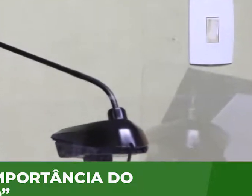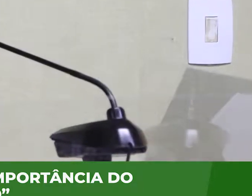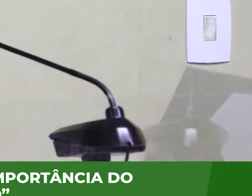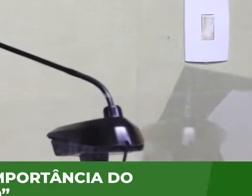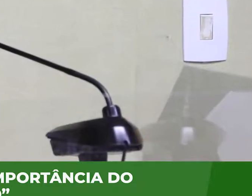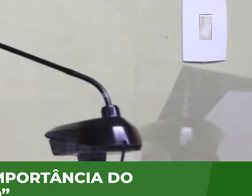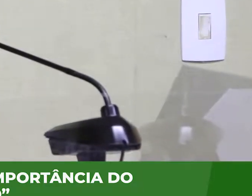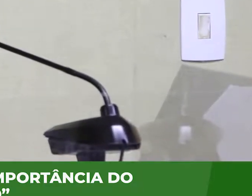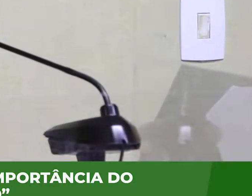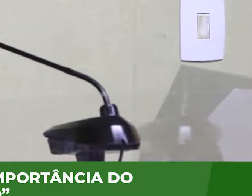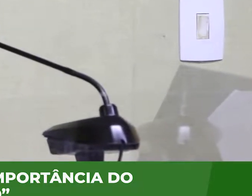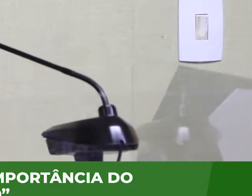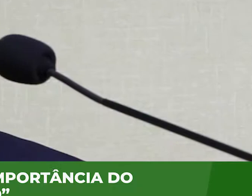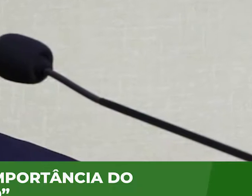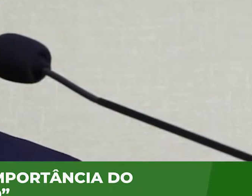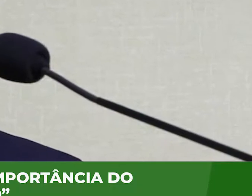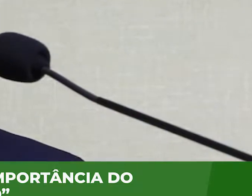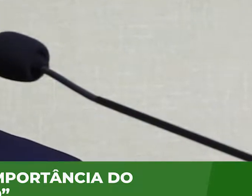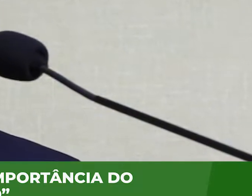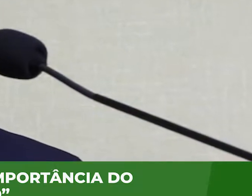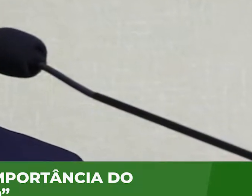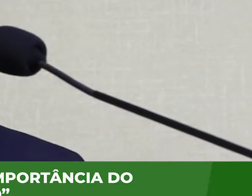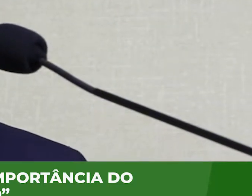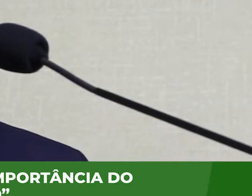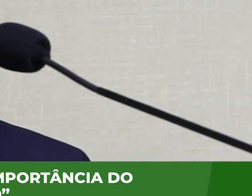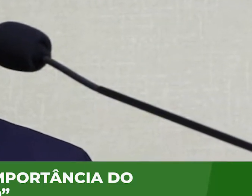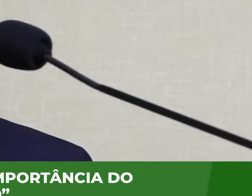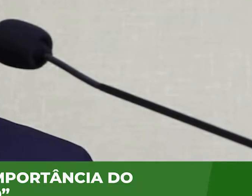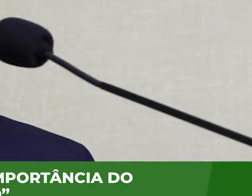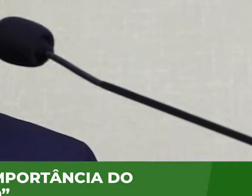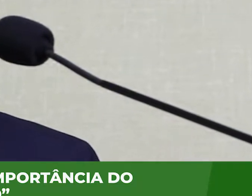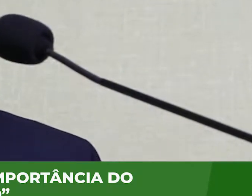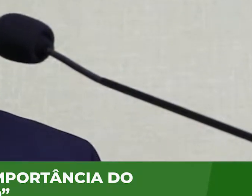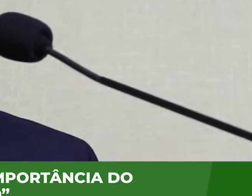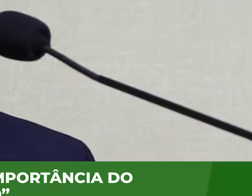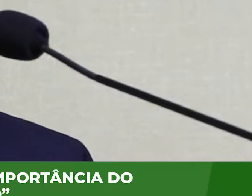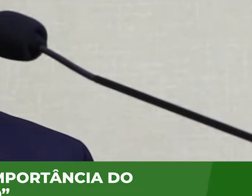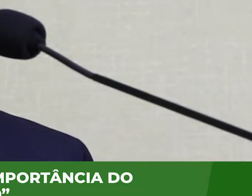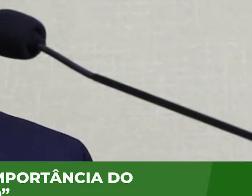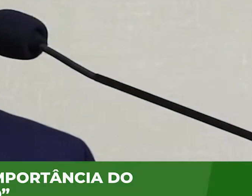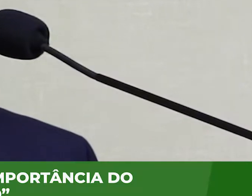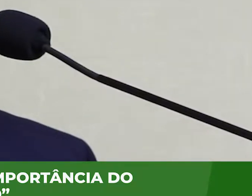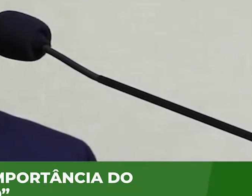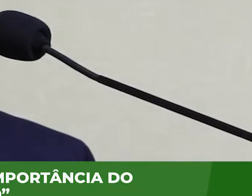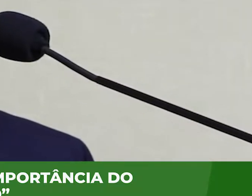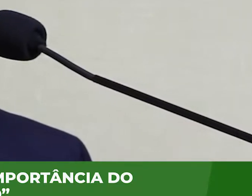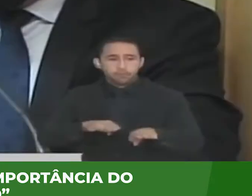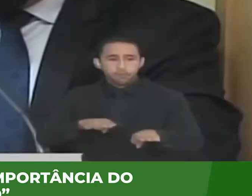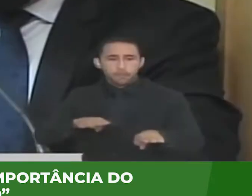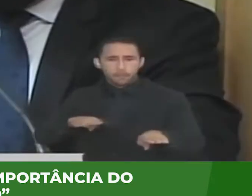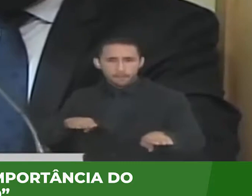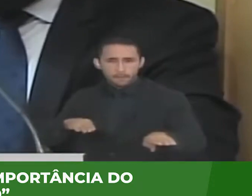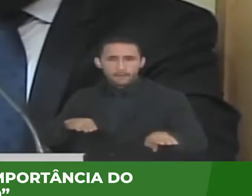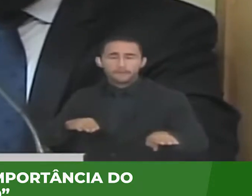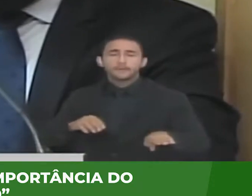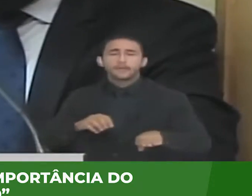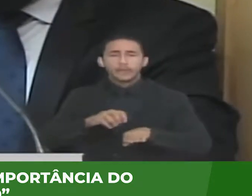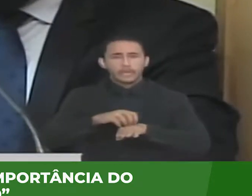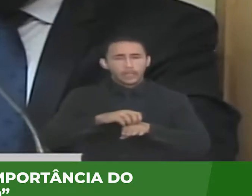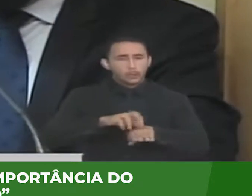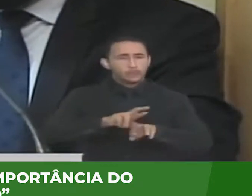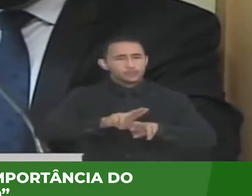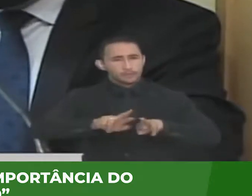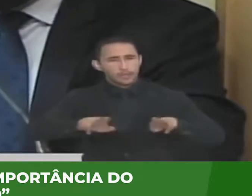de chamar a atenção da sociedade para o alto índice de mortes e feridos no trânsito em todo o mundo